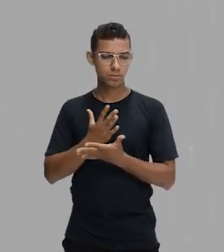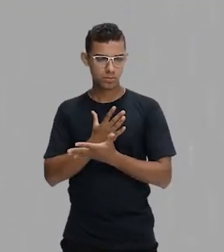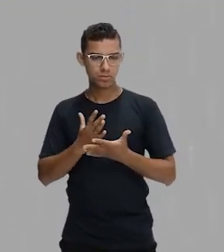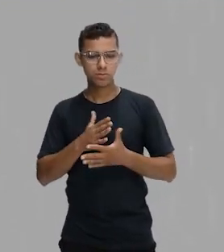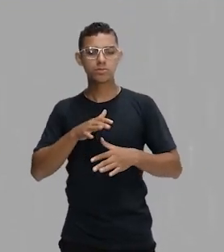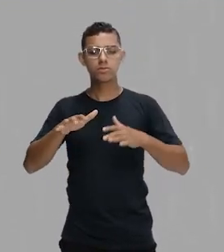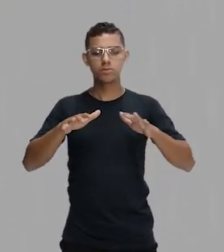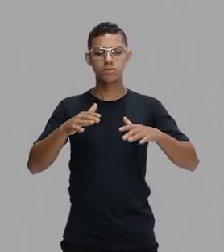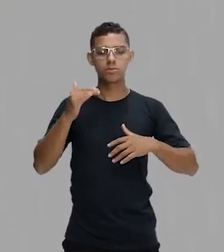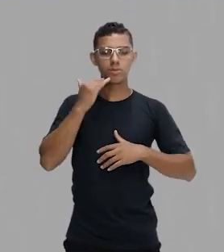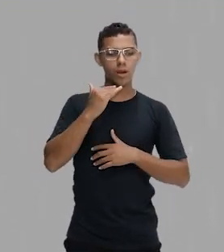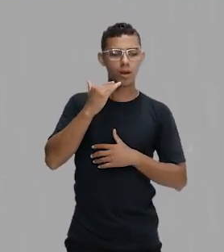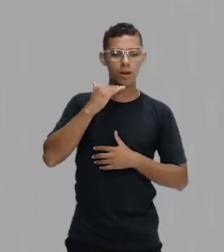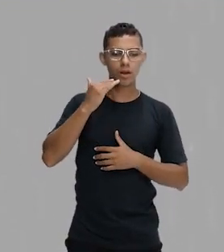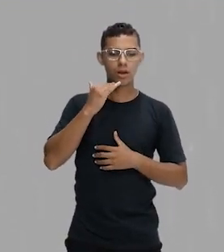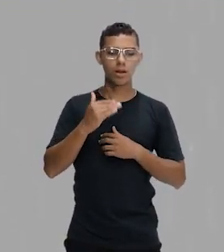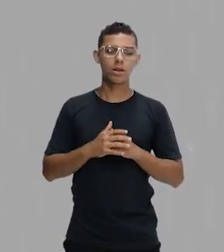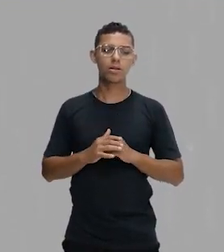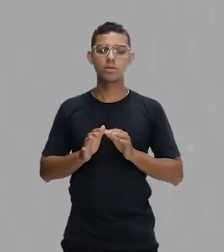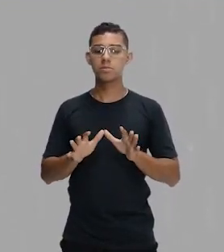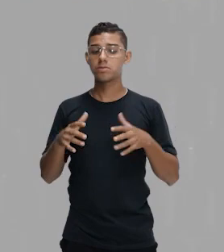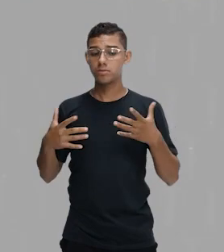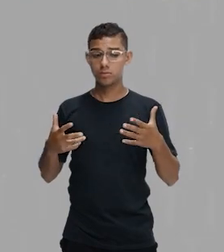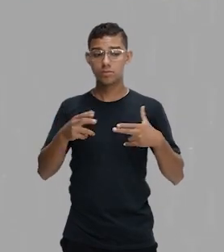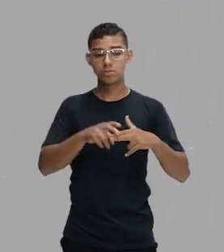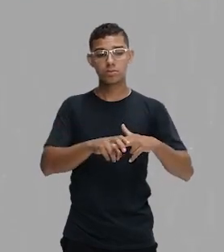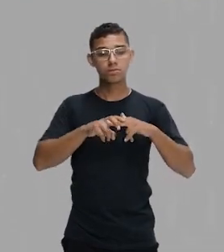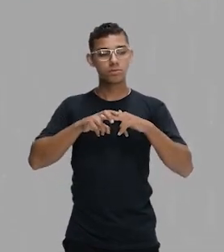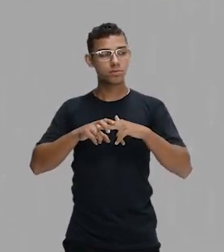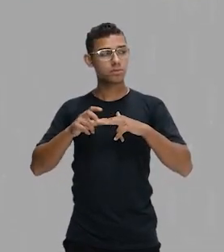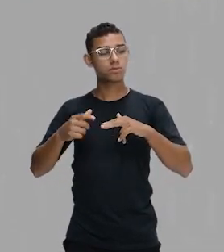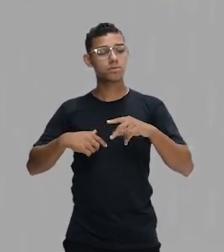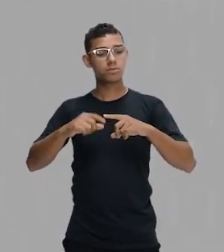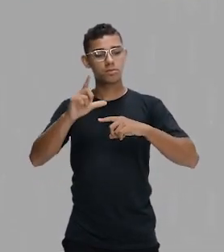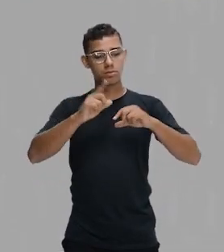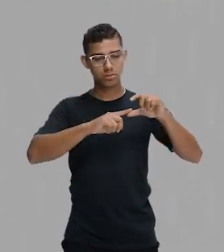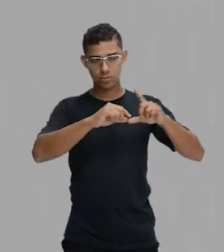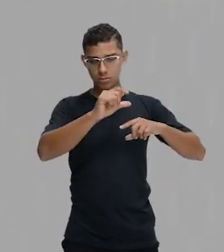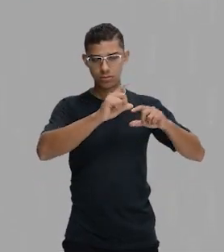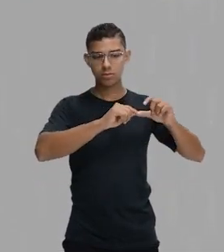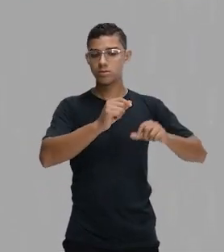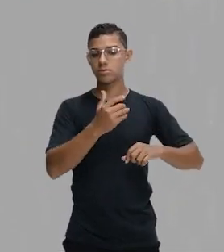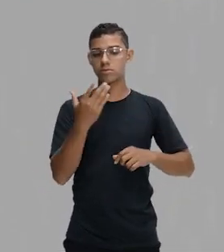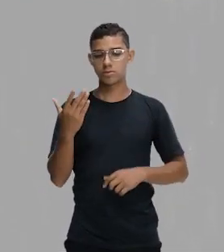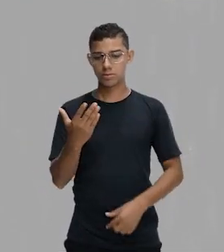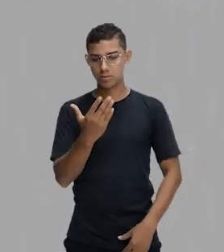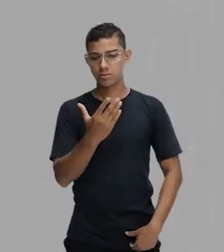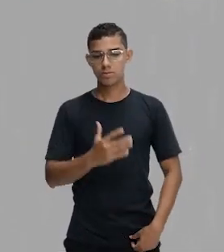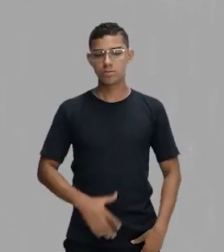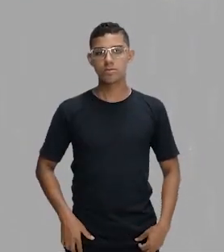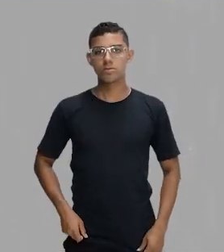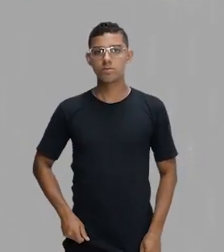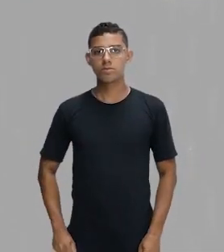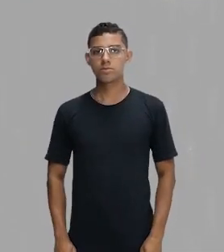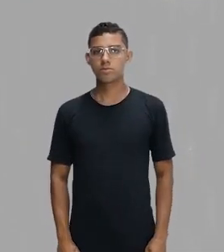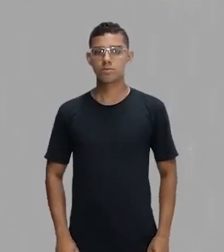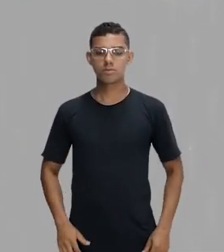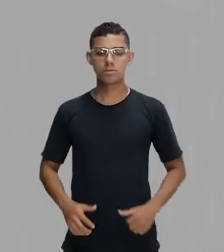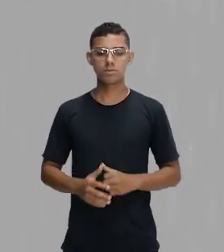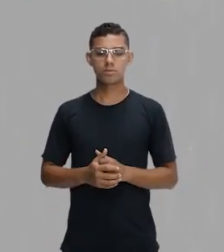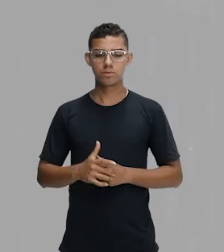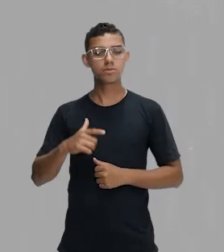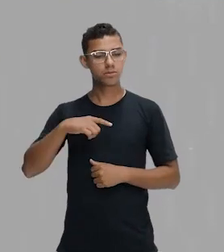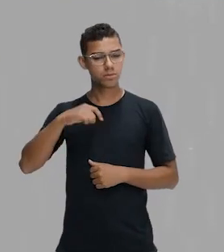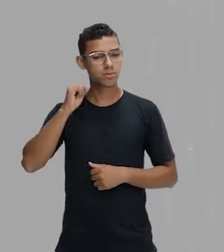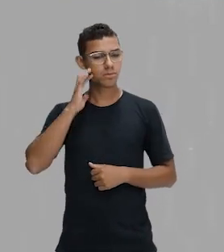irregulares. Então, por essas estrelas, por esses planetas fazerem esses movimentos irregulares, então ele tem